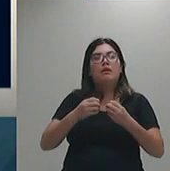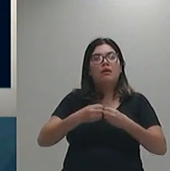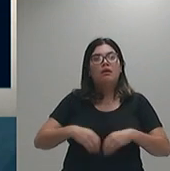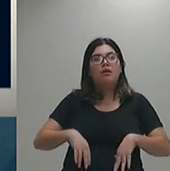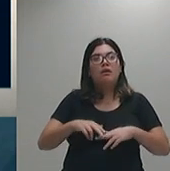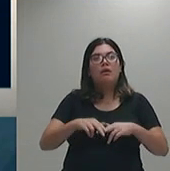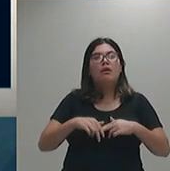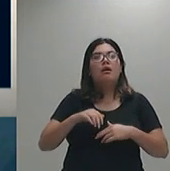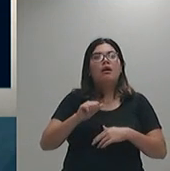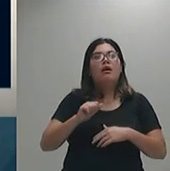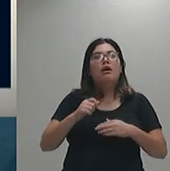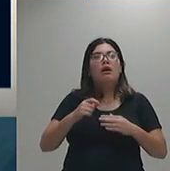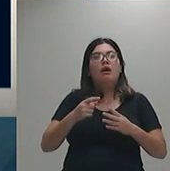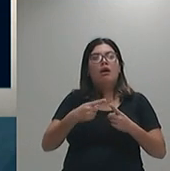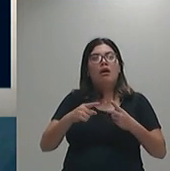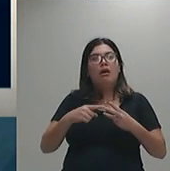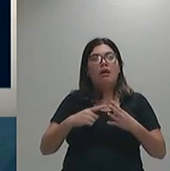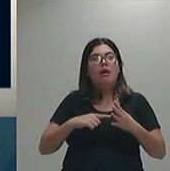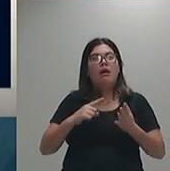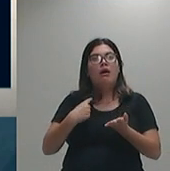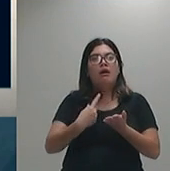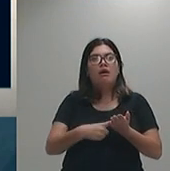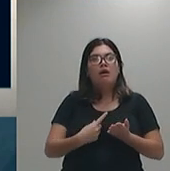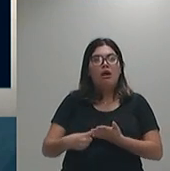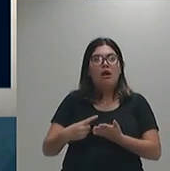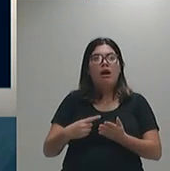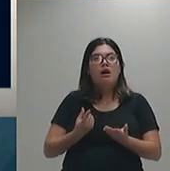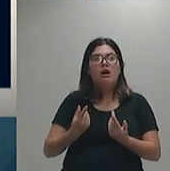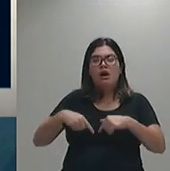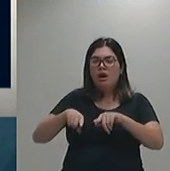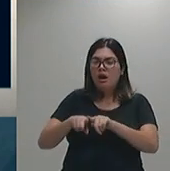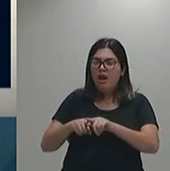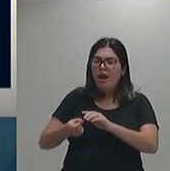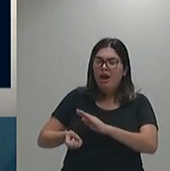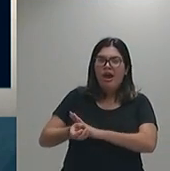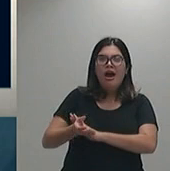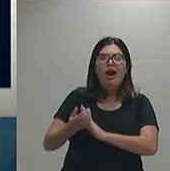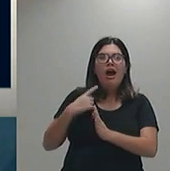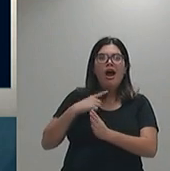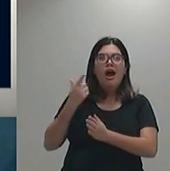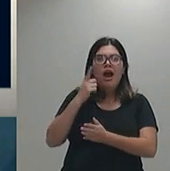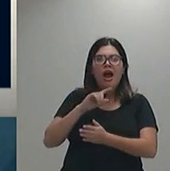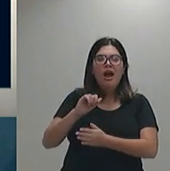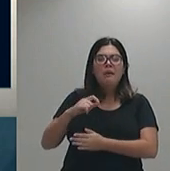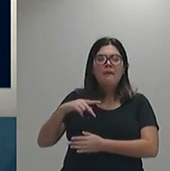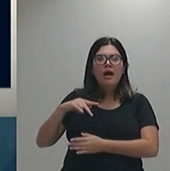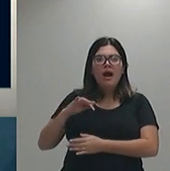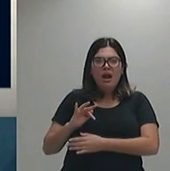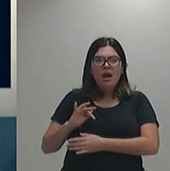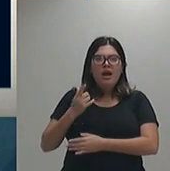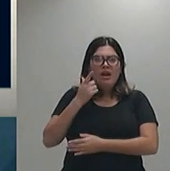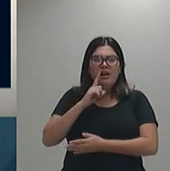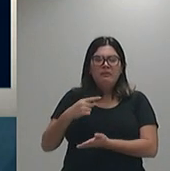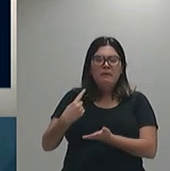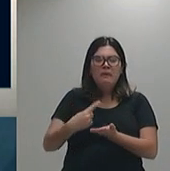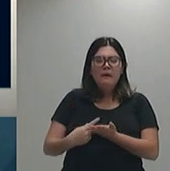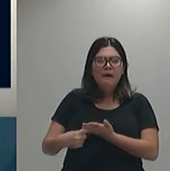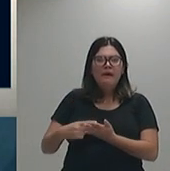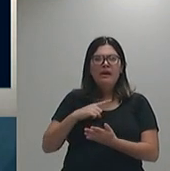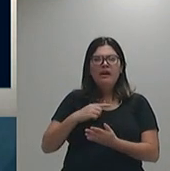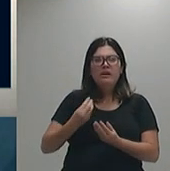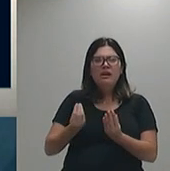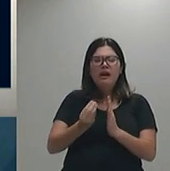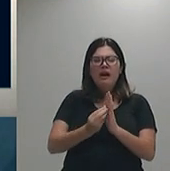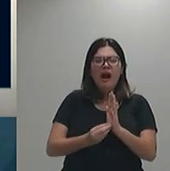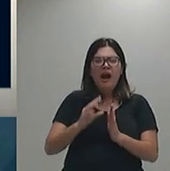ministros indicados num acordo de delação premiada e leniência celebrados com MPF sobrepondo-se inclusive ao que vier a ser decidido